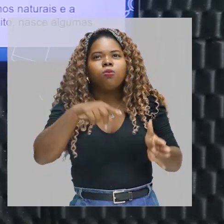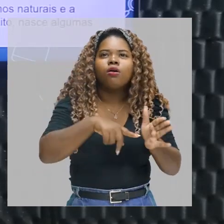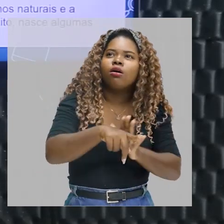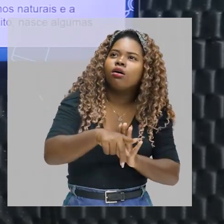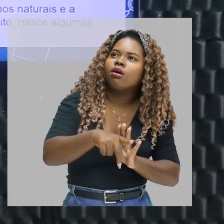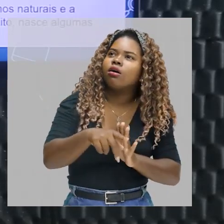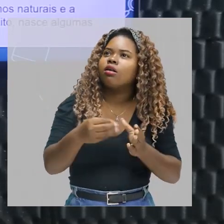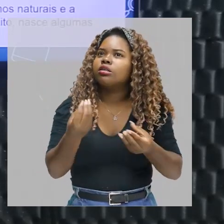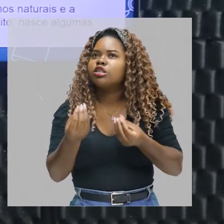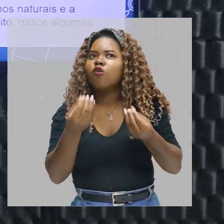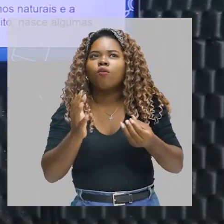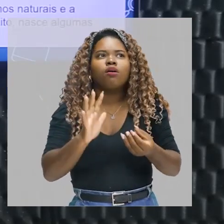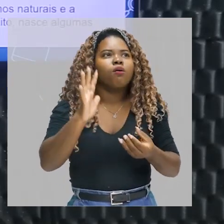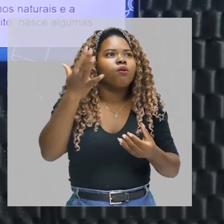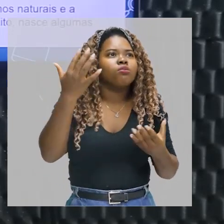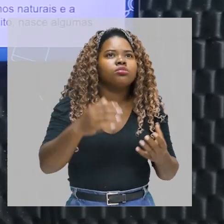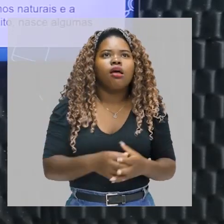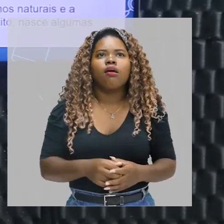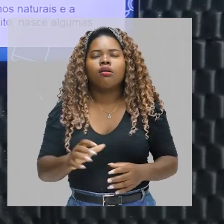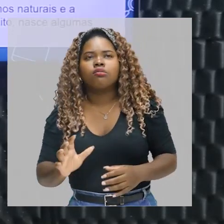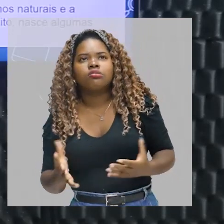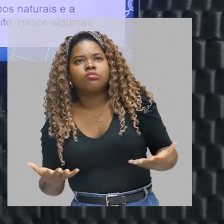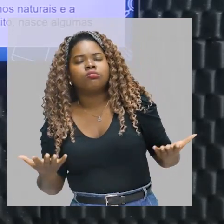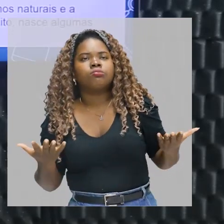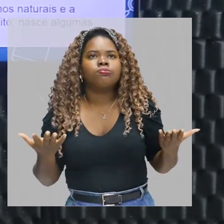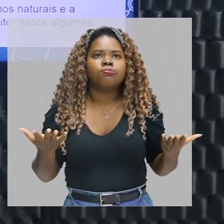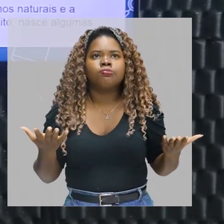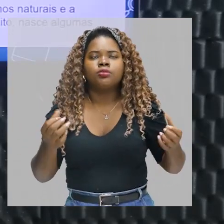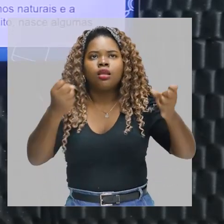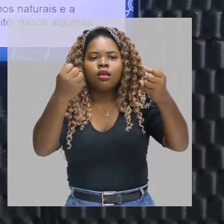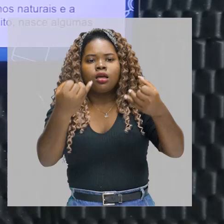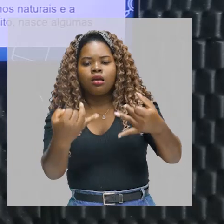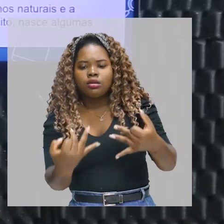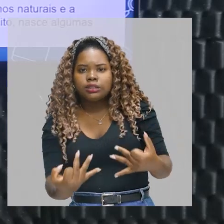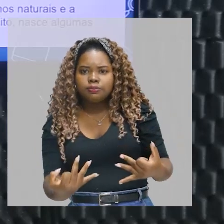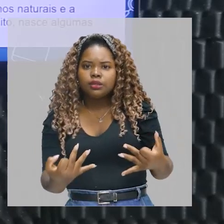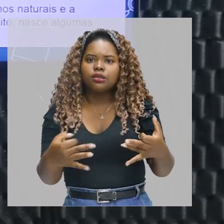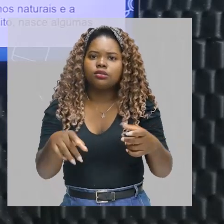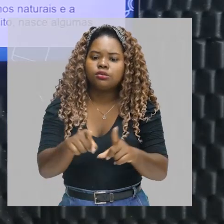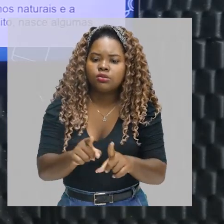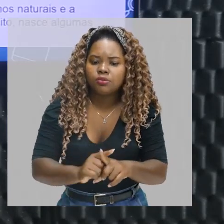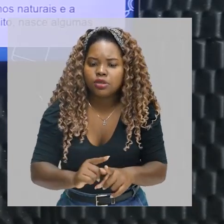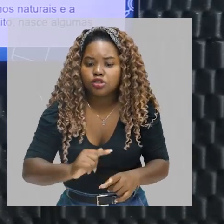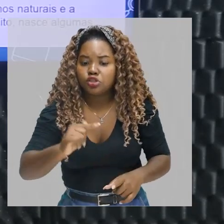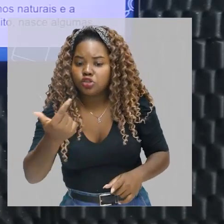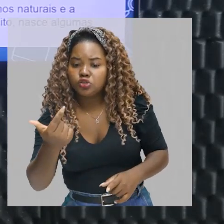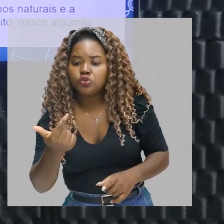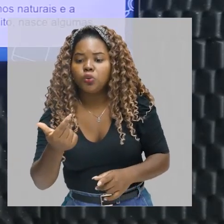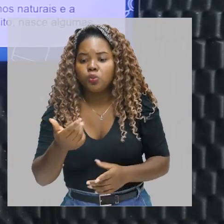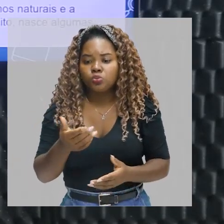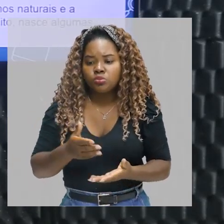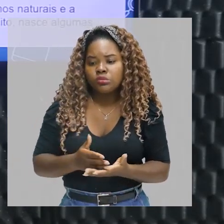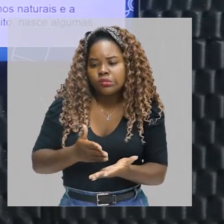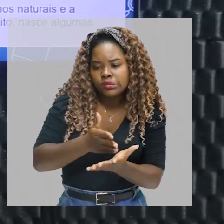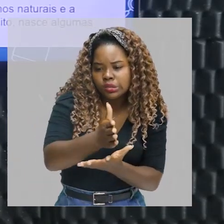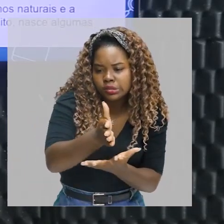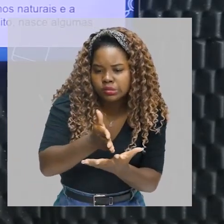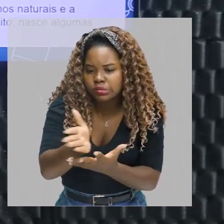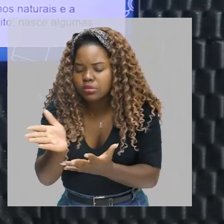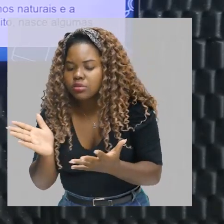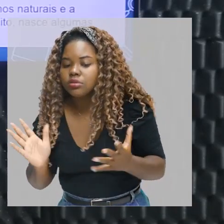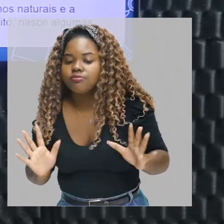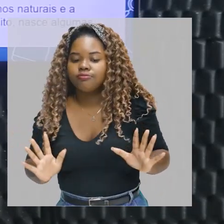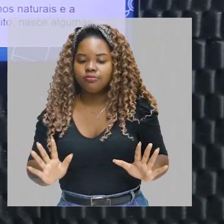de fenômenos naturais e a explicação através de outras vias que não fosse um mito, né? Então daí